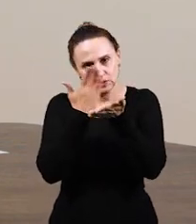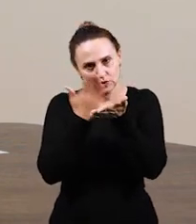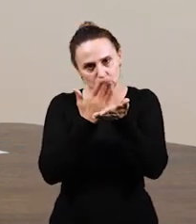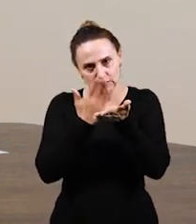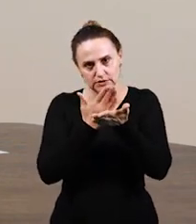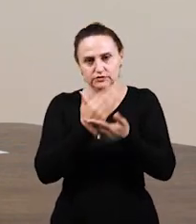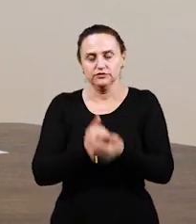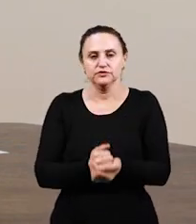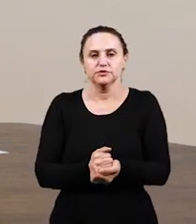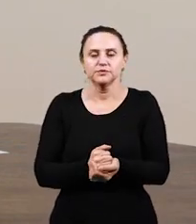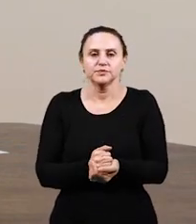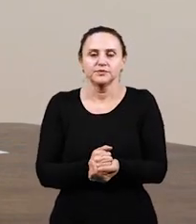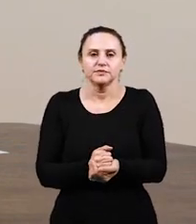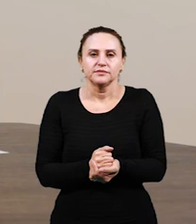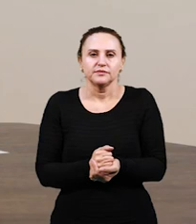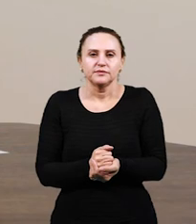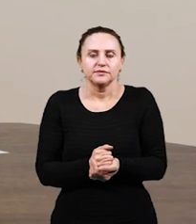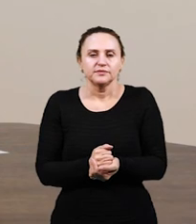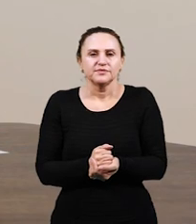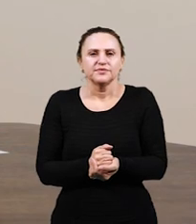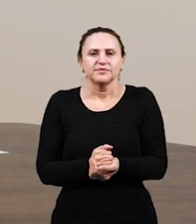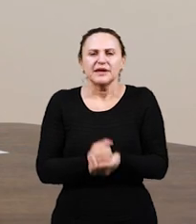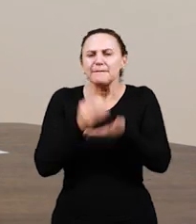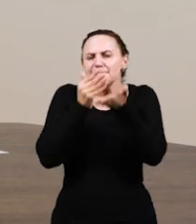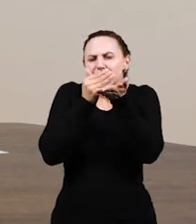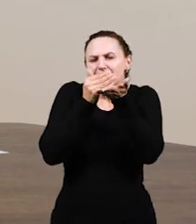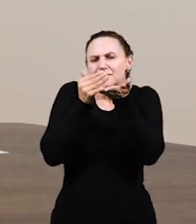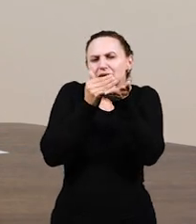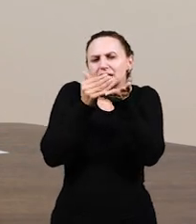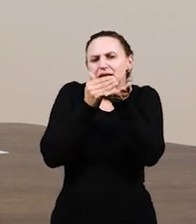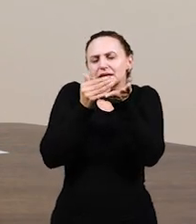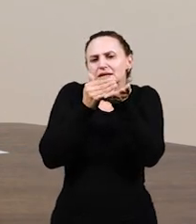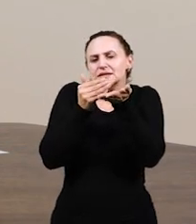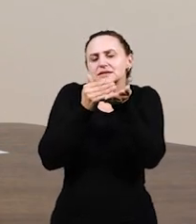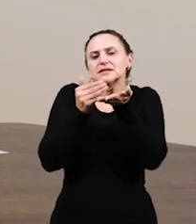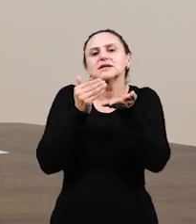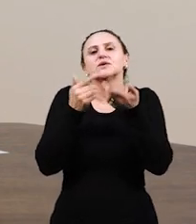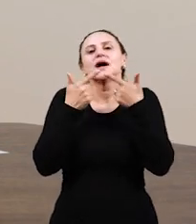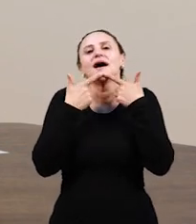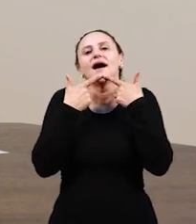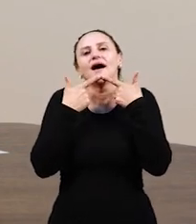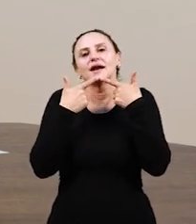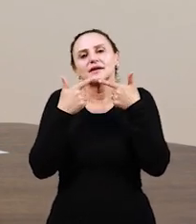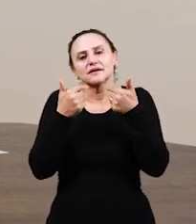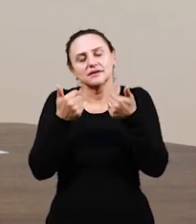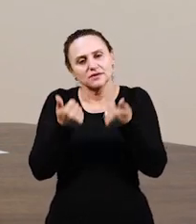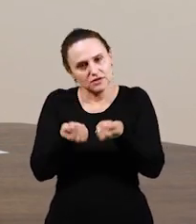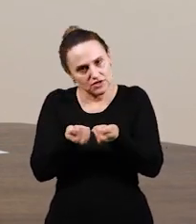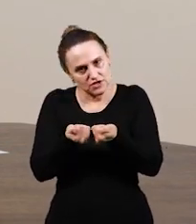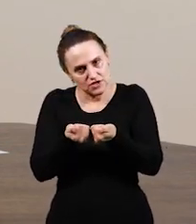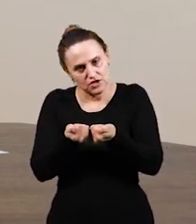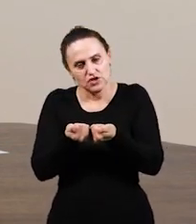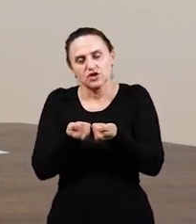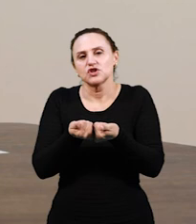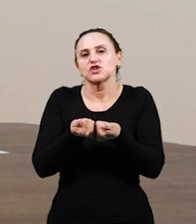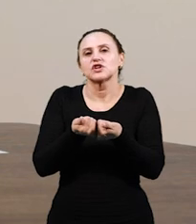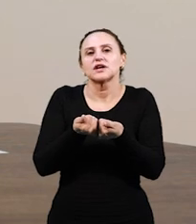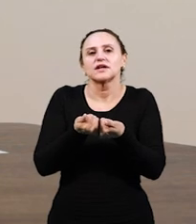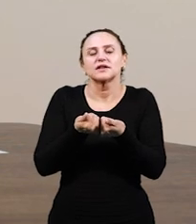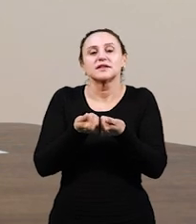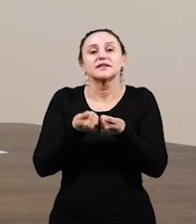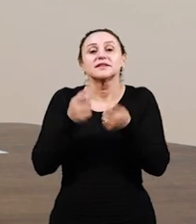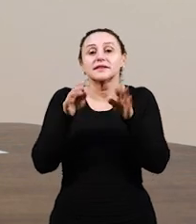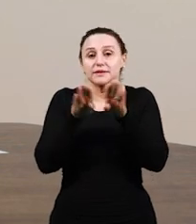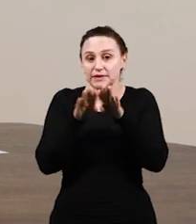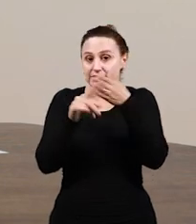é que é bem bem para iniciante ainda que é o que é linguística daí a professora em Orlândia que você se